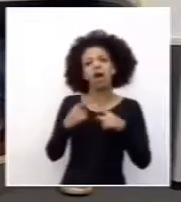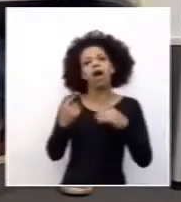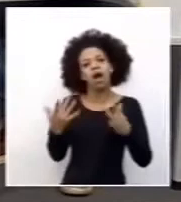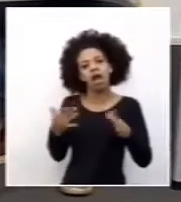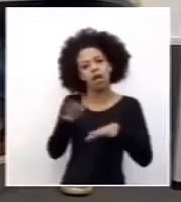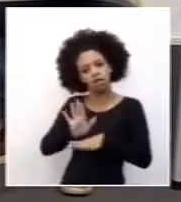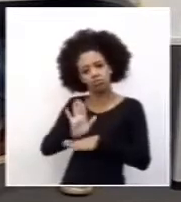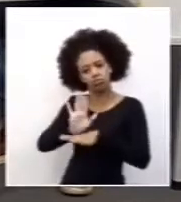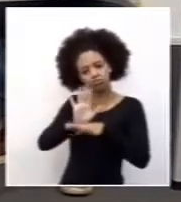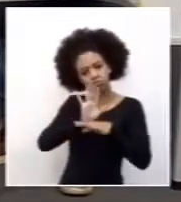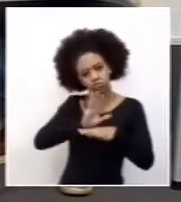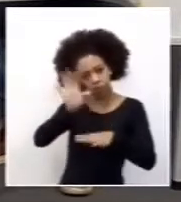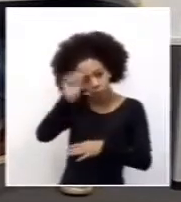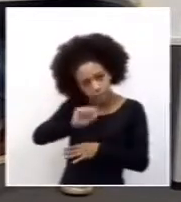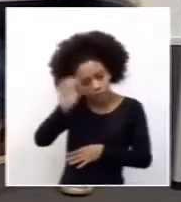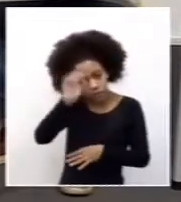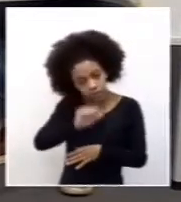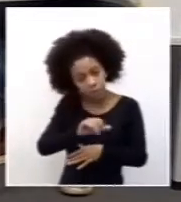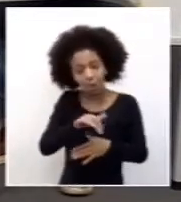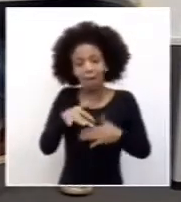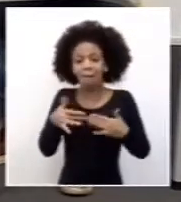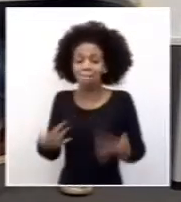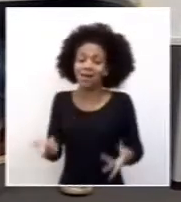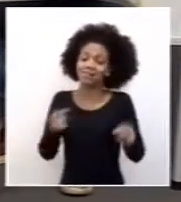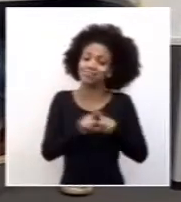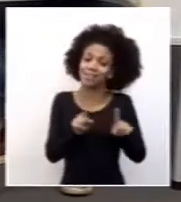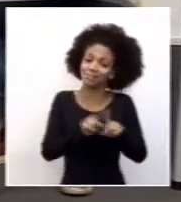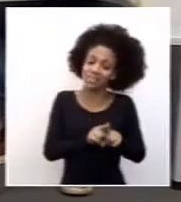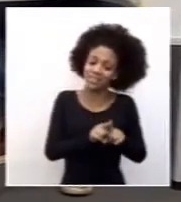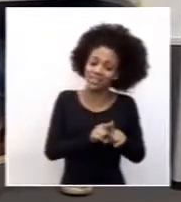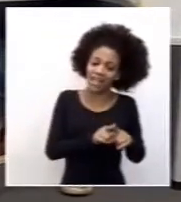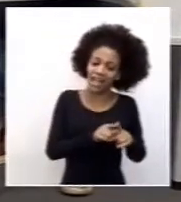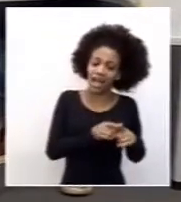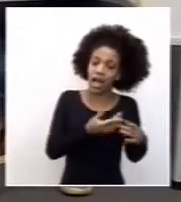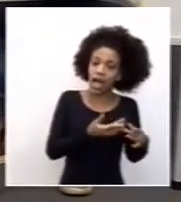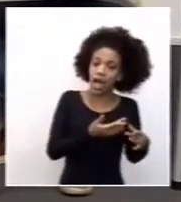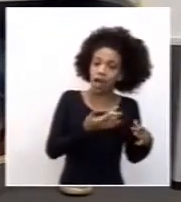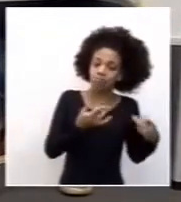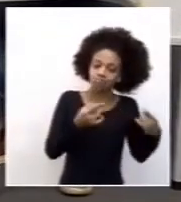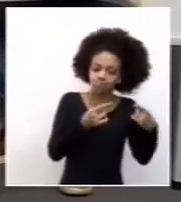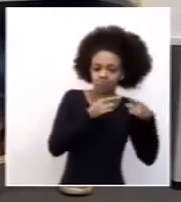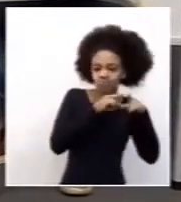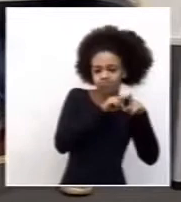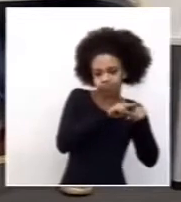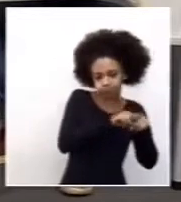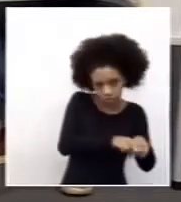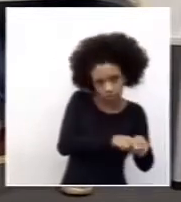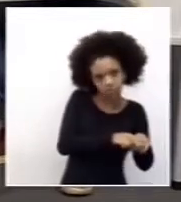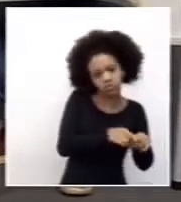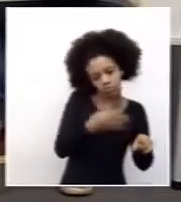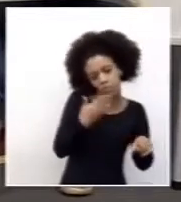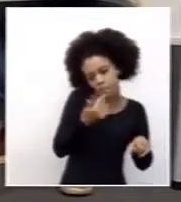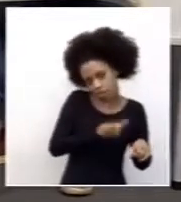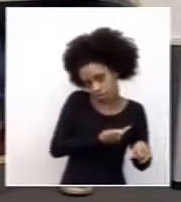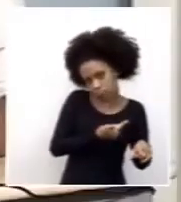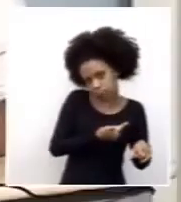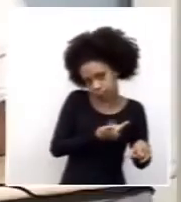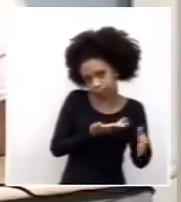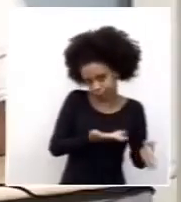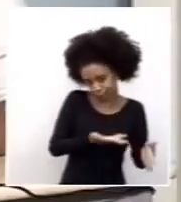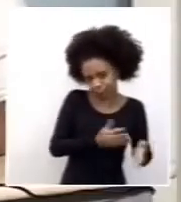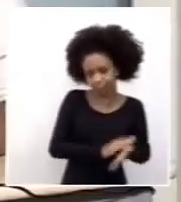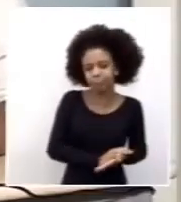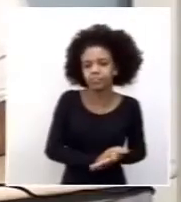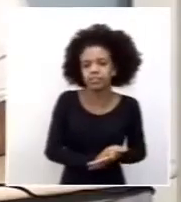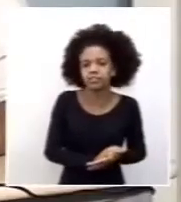aprendizado, ao passo que tem momentos que a cooperação realmente funciona melhor, né? Mais